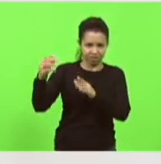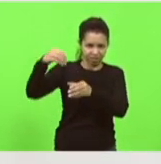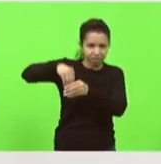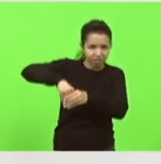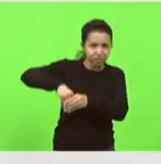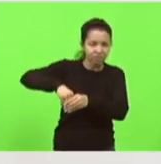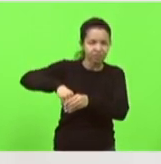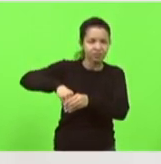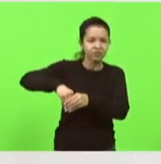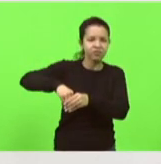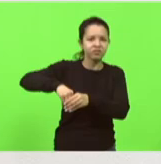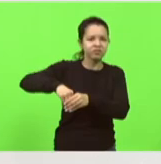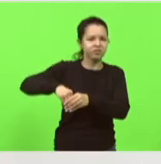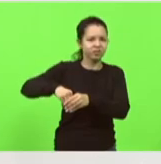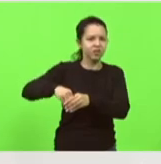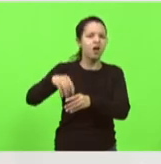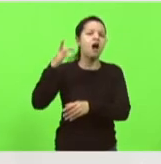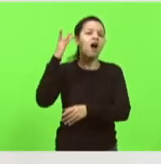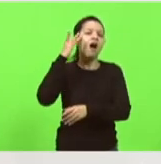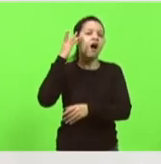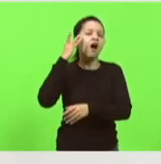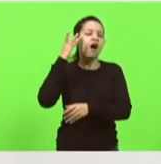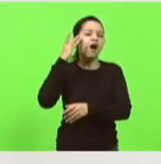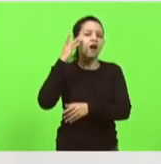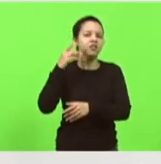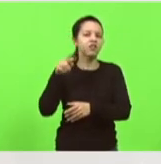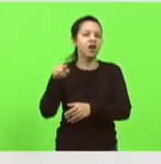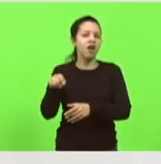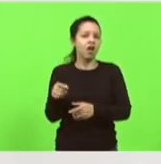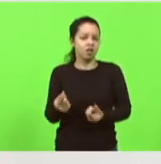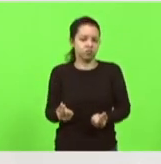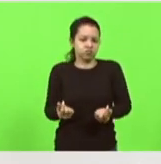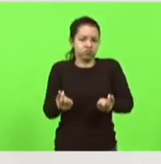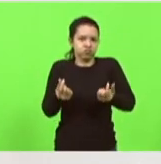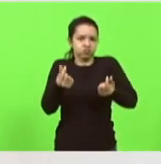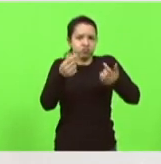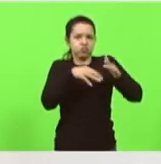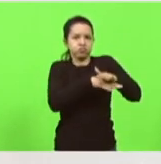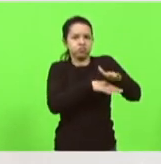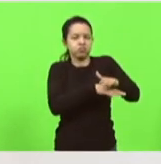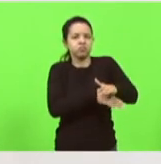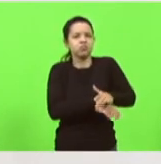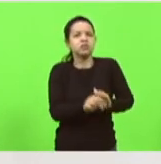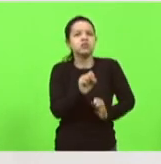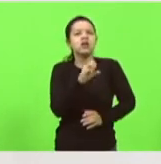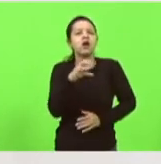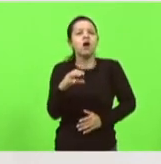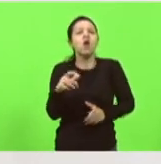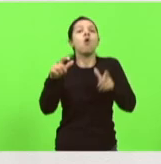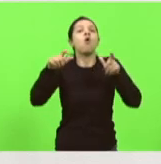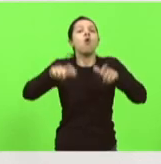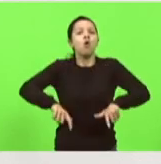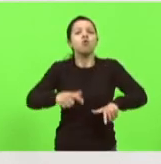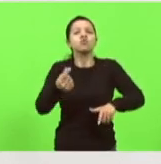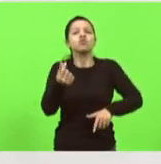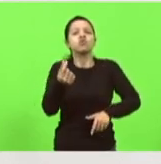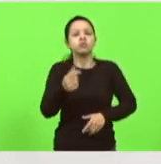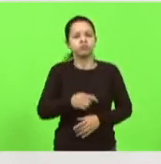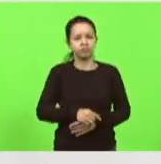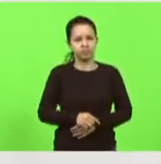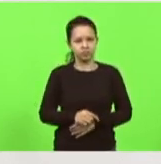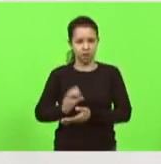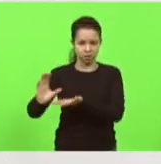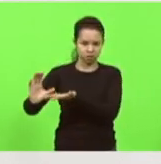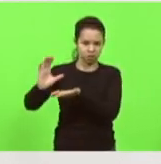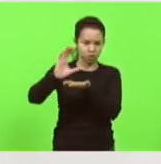De onde vocês acham que esse superávit do estado de Santa Catarina, acabei de ler aqui, recebeu 2 bilhões,